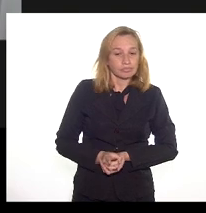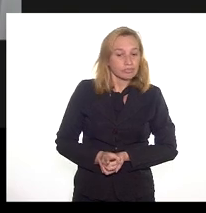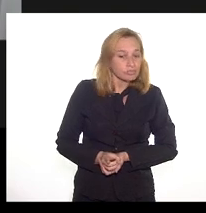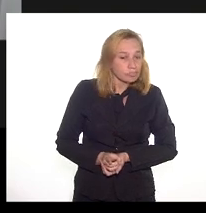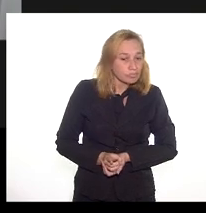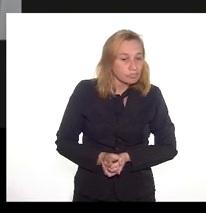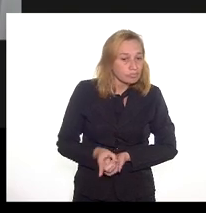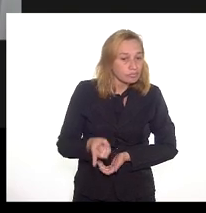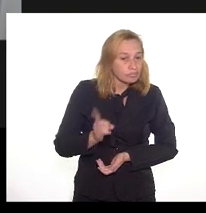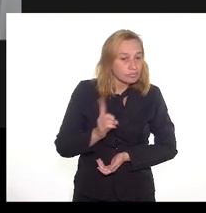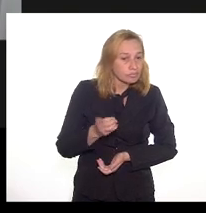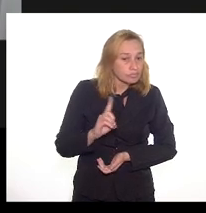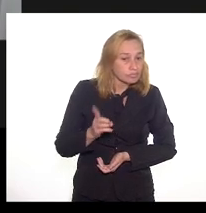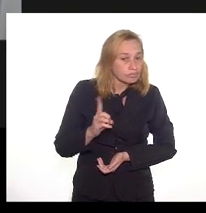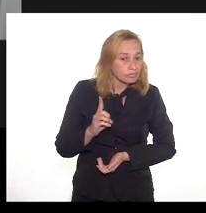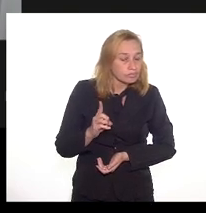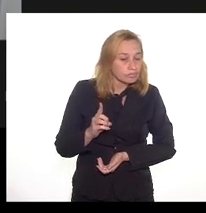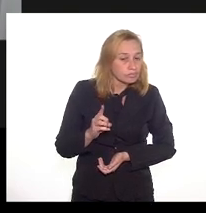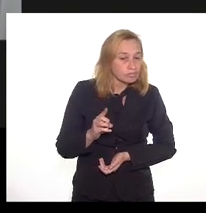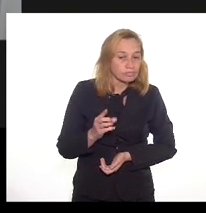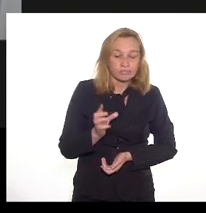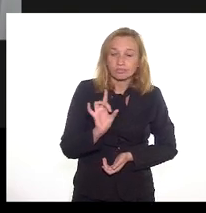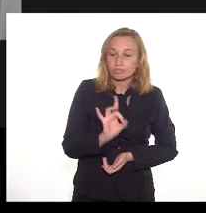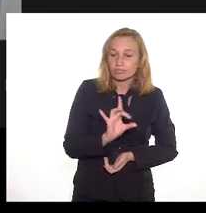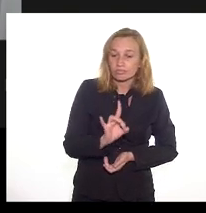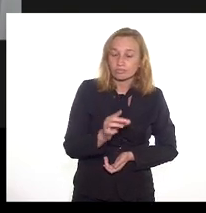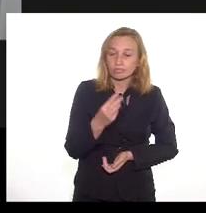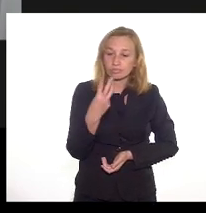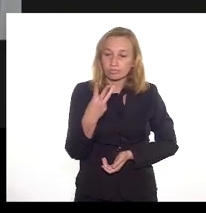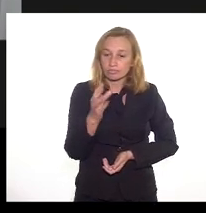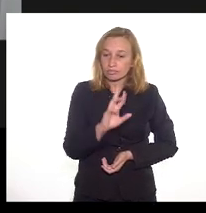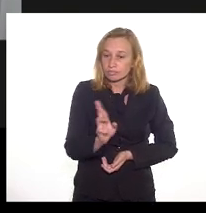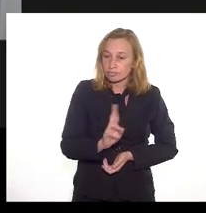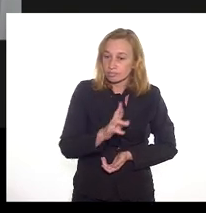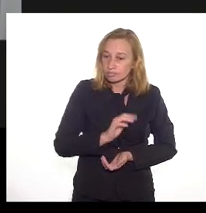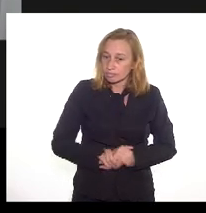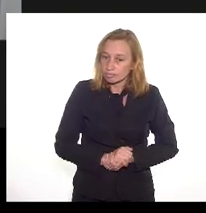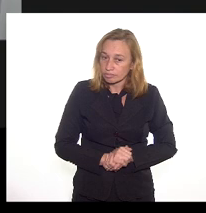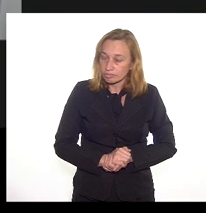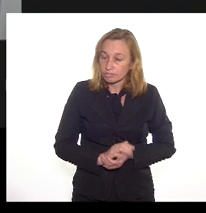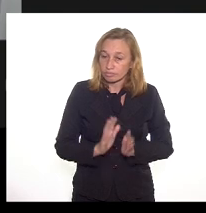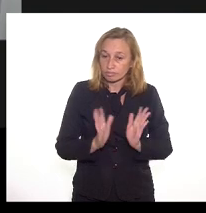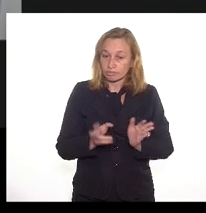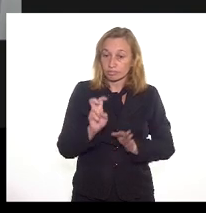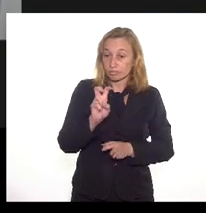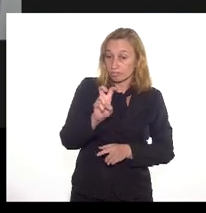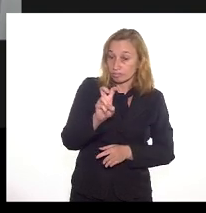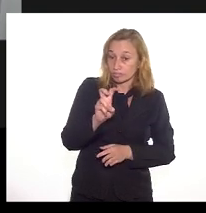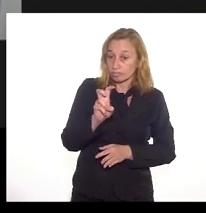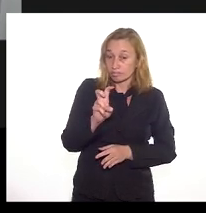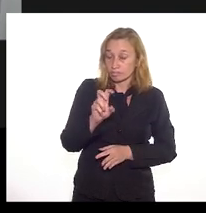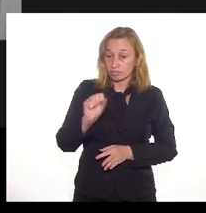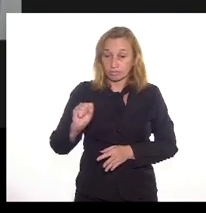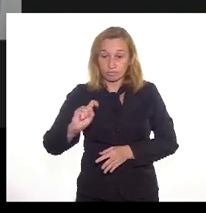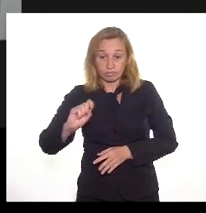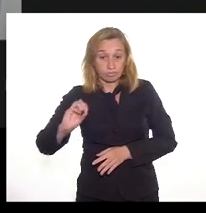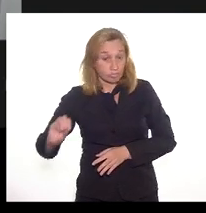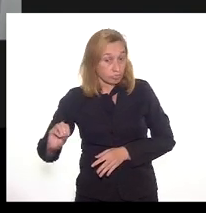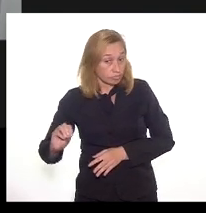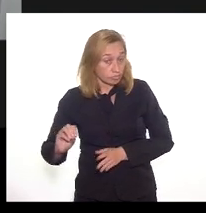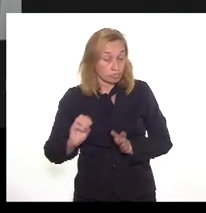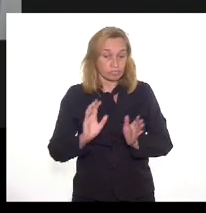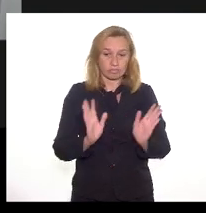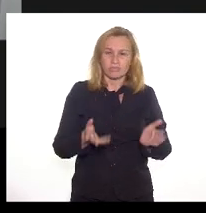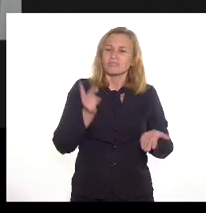Quando o dólar estava aí a cerca de R$3, hoje ele chegou a R$5,80. Ou seja,